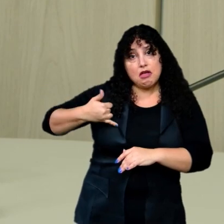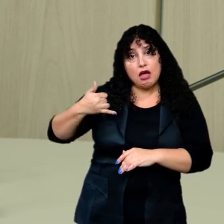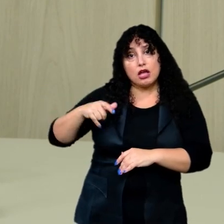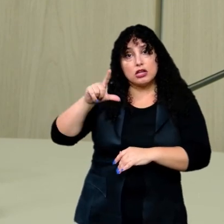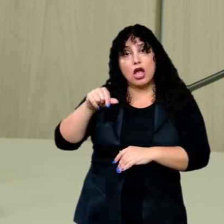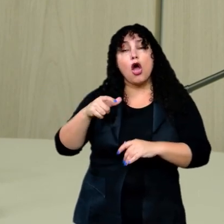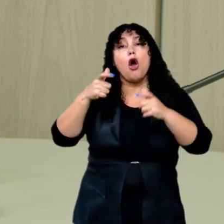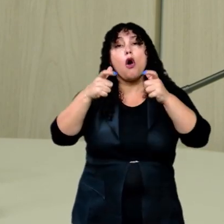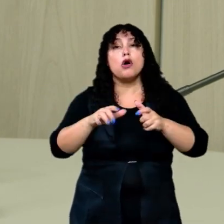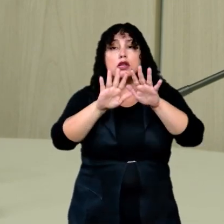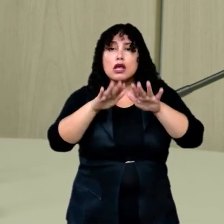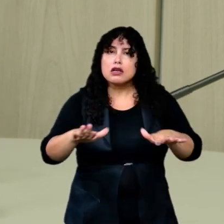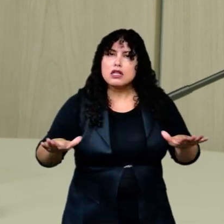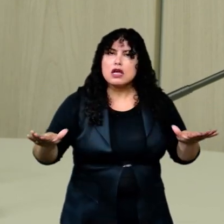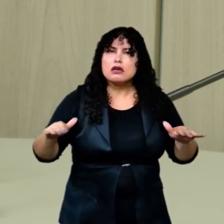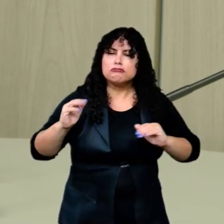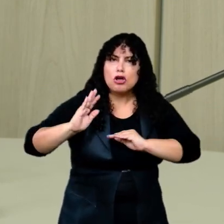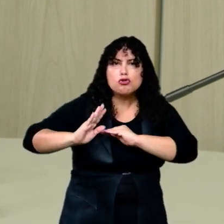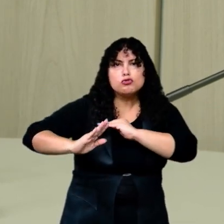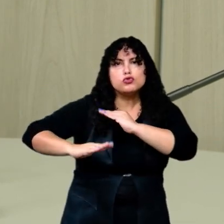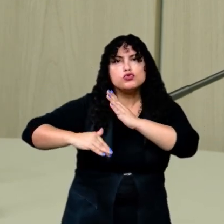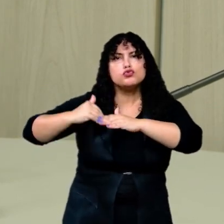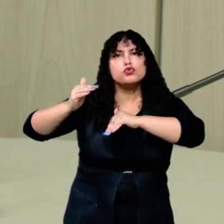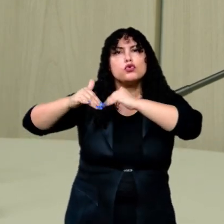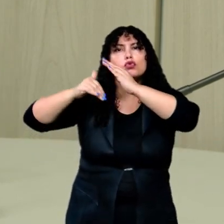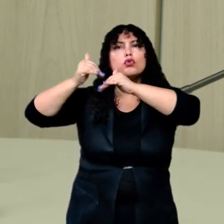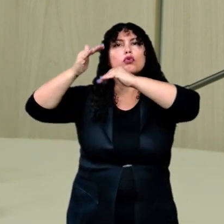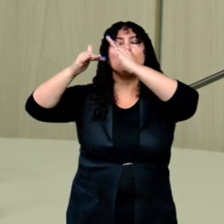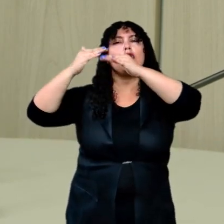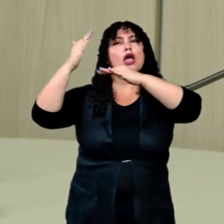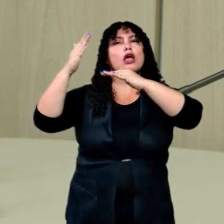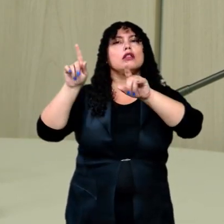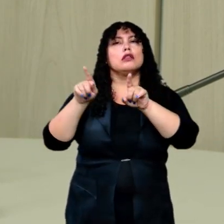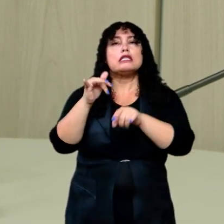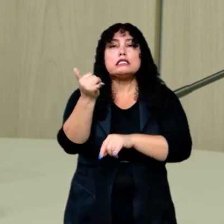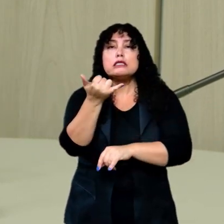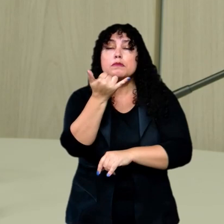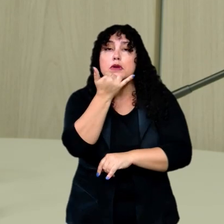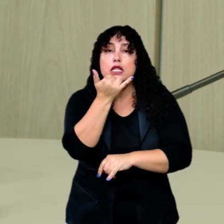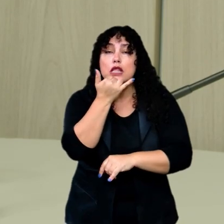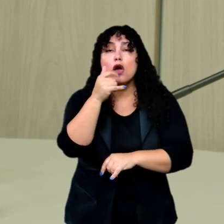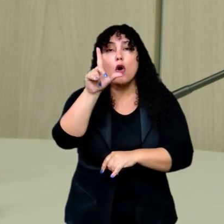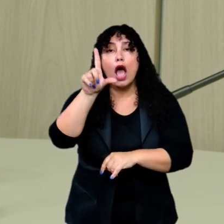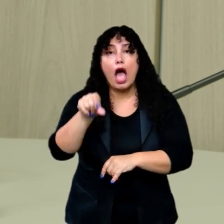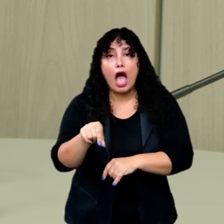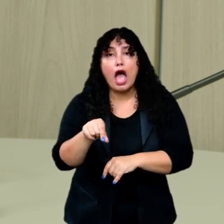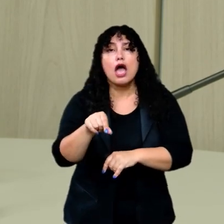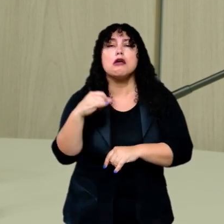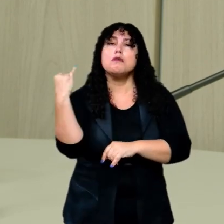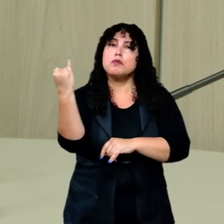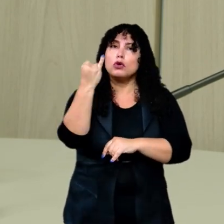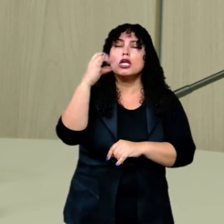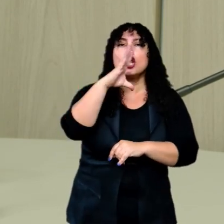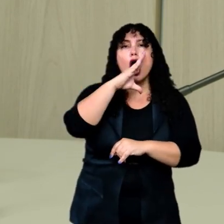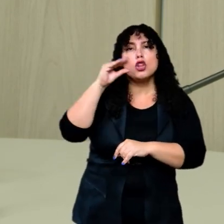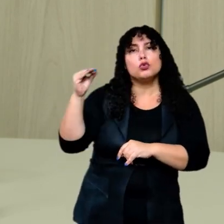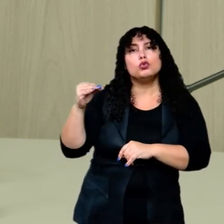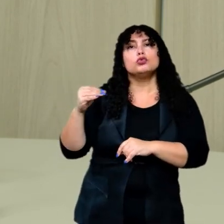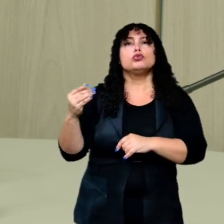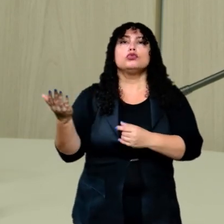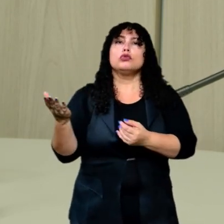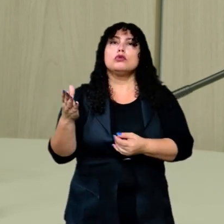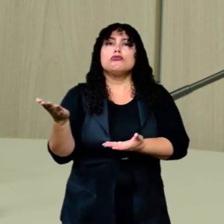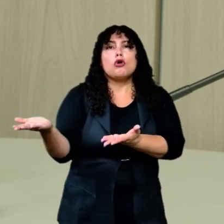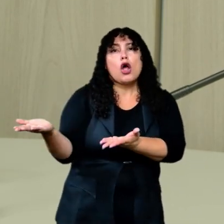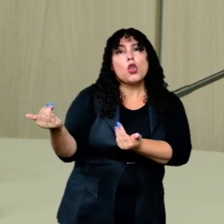onde a criança está realmente se desenvolvendo, perdão, mas é também importante um adulto, um adolescente,